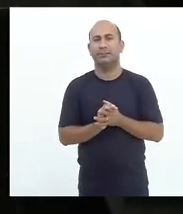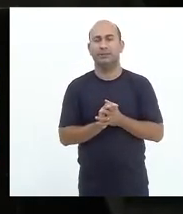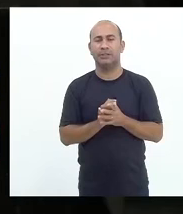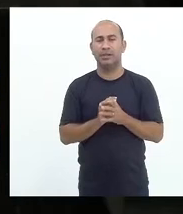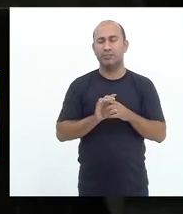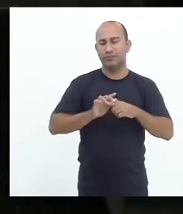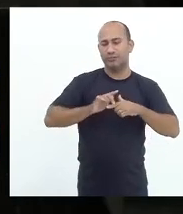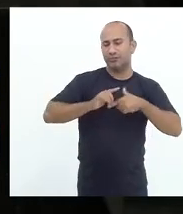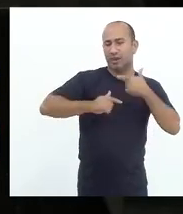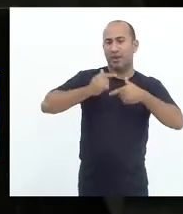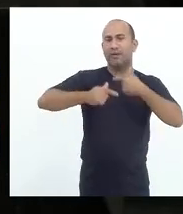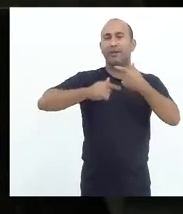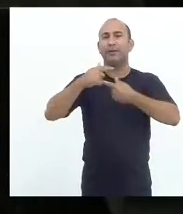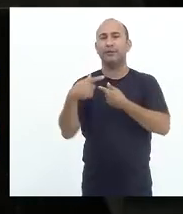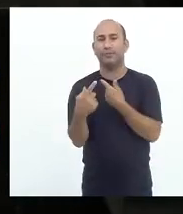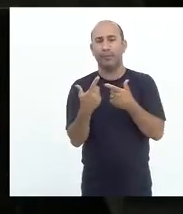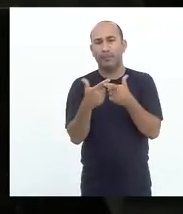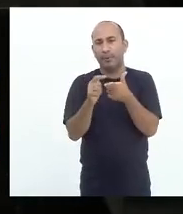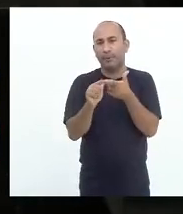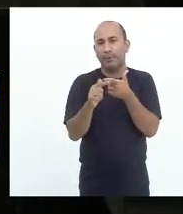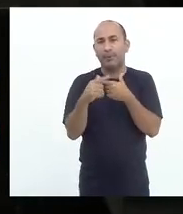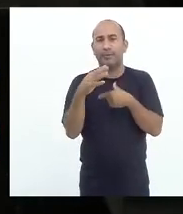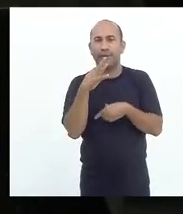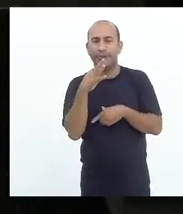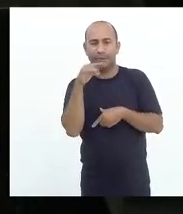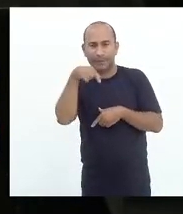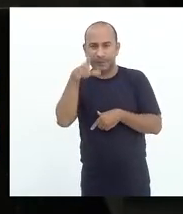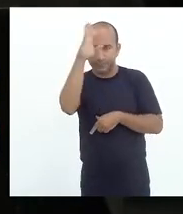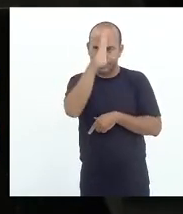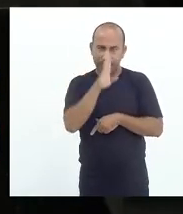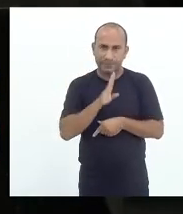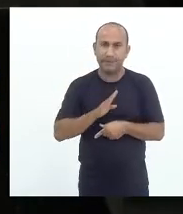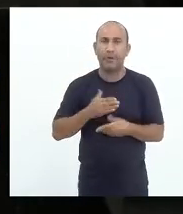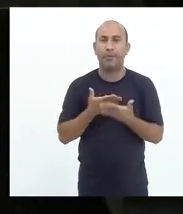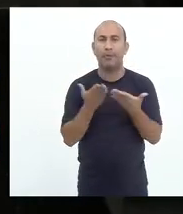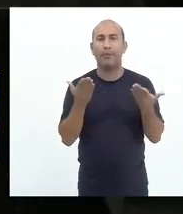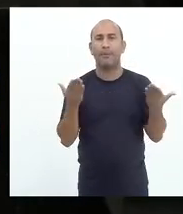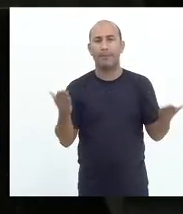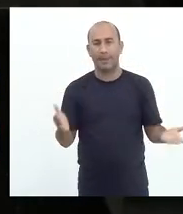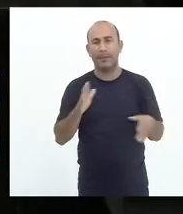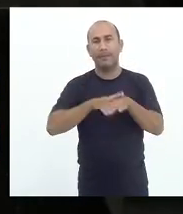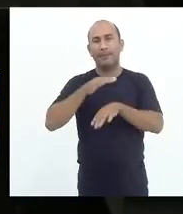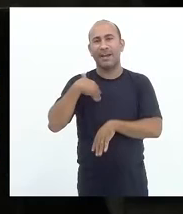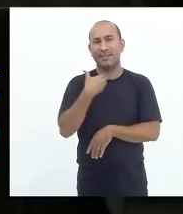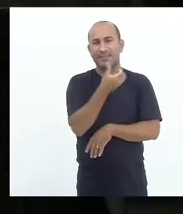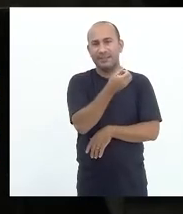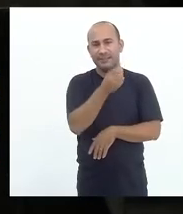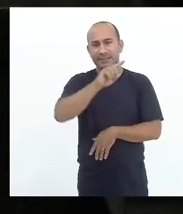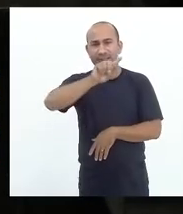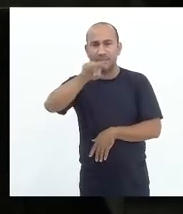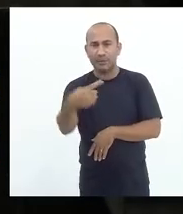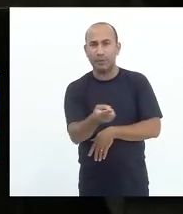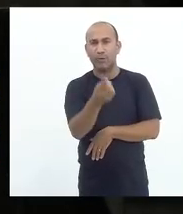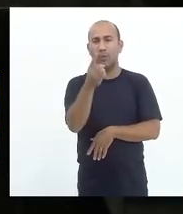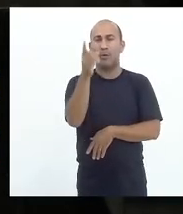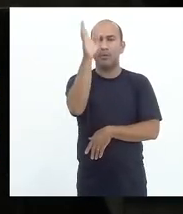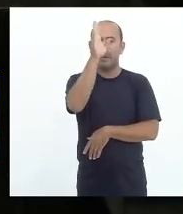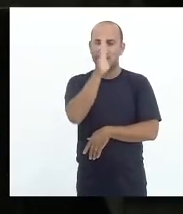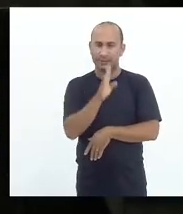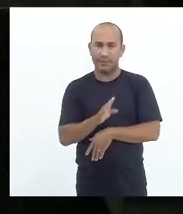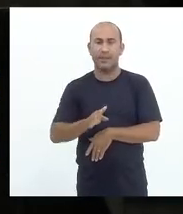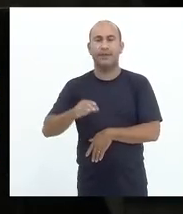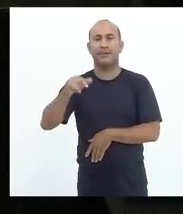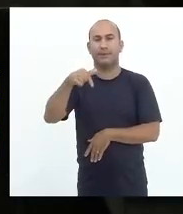gerando as consequências que nós conhecemos no Brasil, com perdas de mais de 600 mil brasileiros e